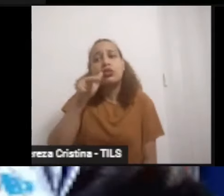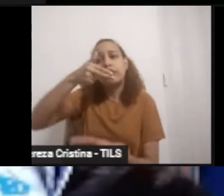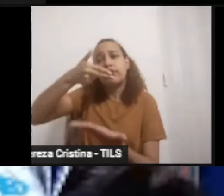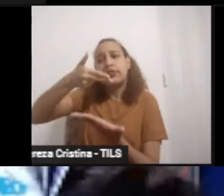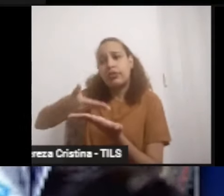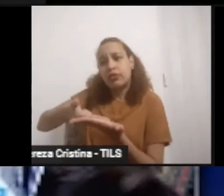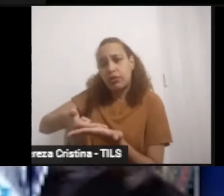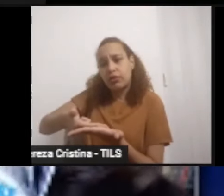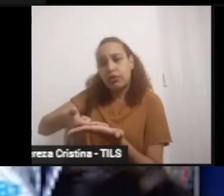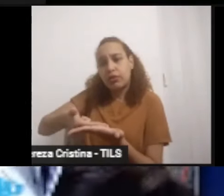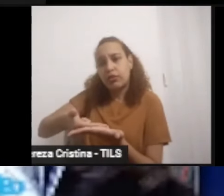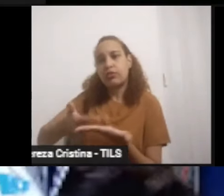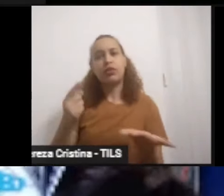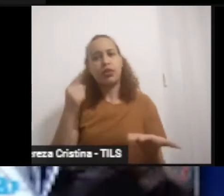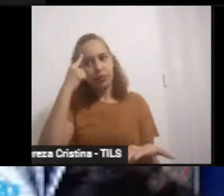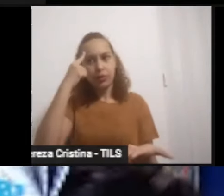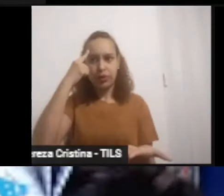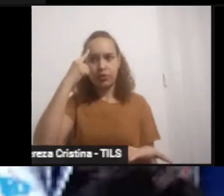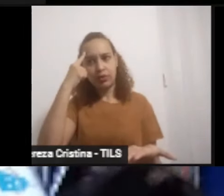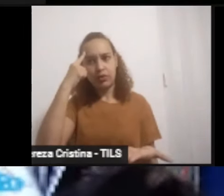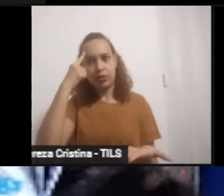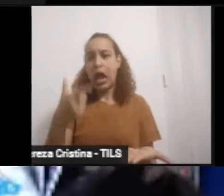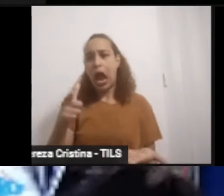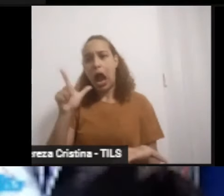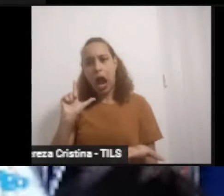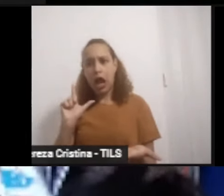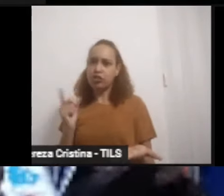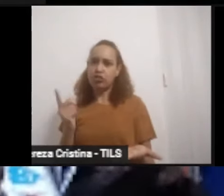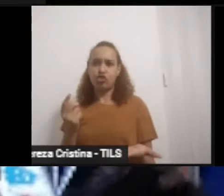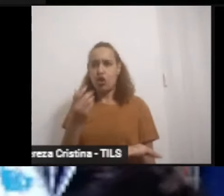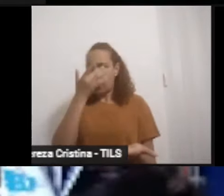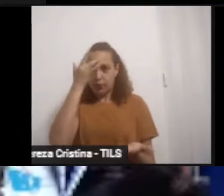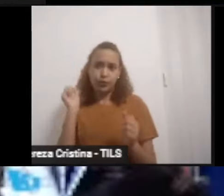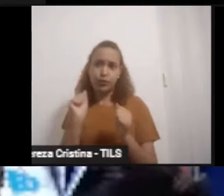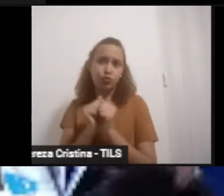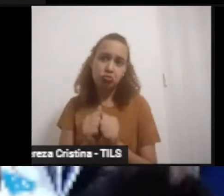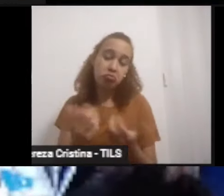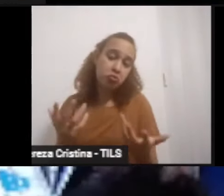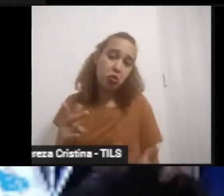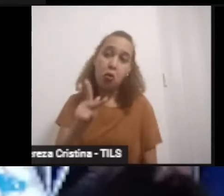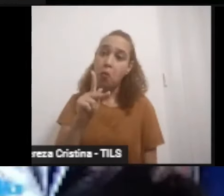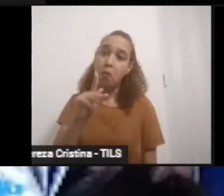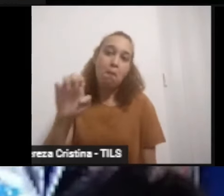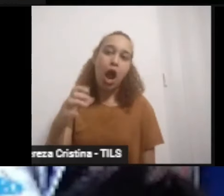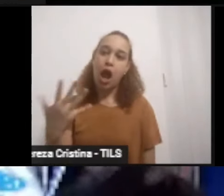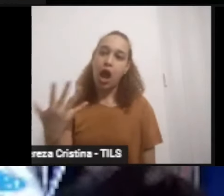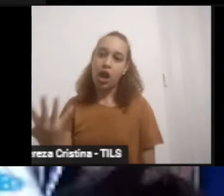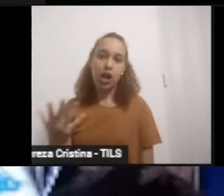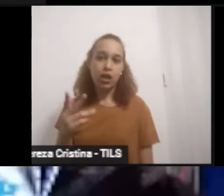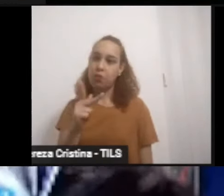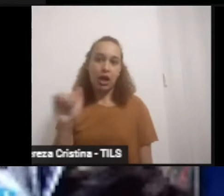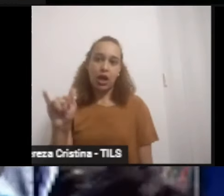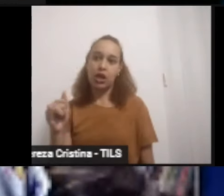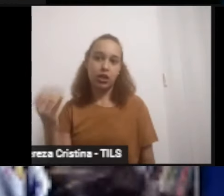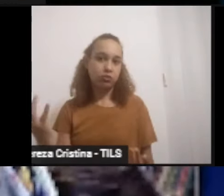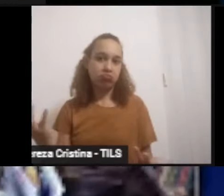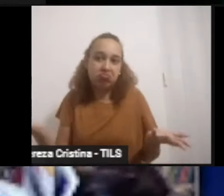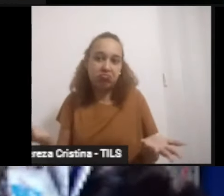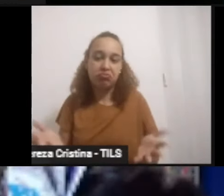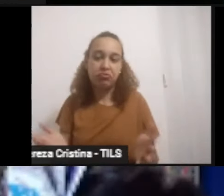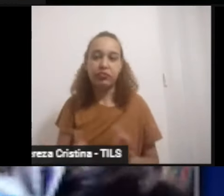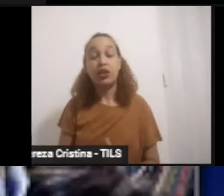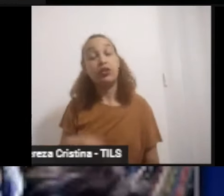que teria alguém que dormia ali do lado dela, que provavelmente era esse pai que estava violentando. Tem uma imagem, eu tô tentando